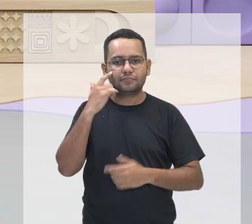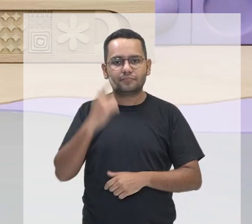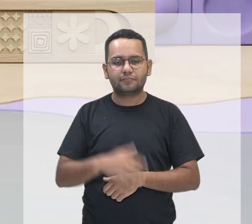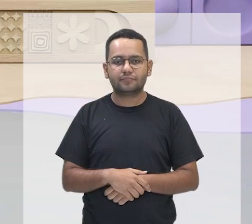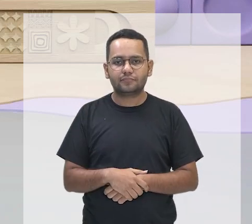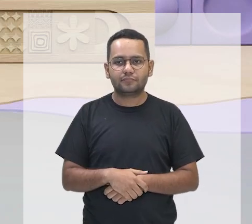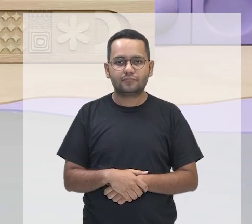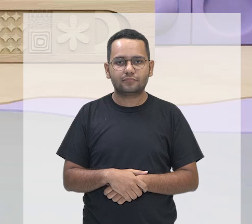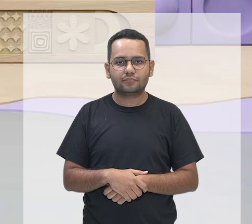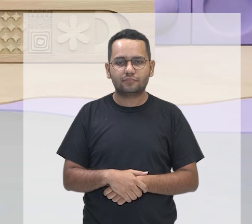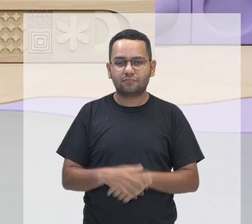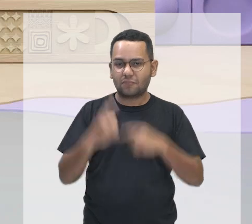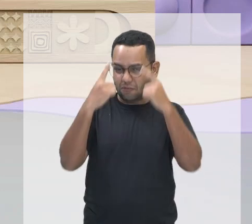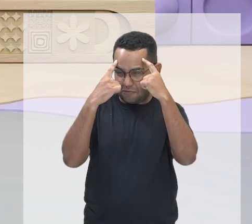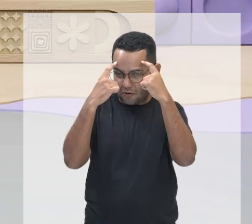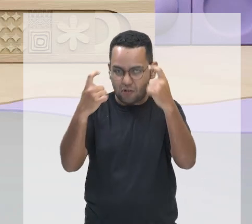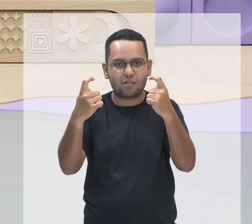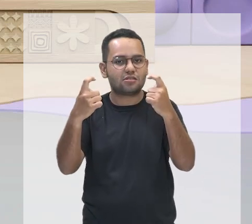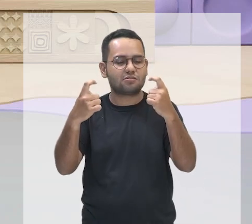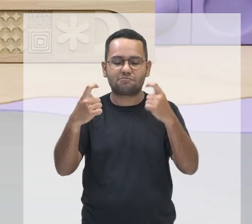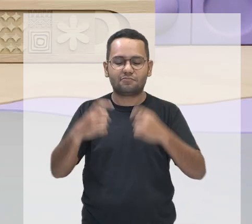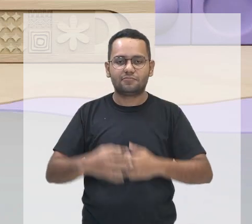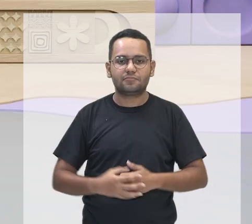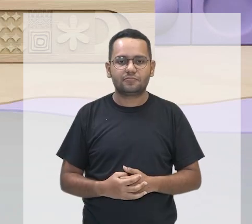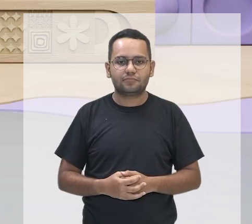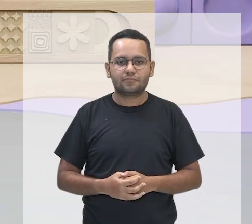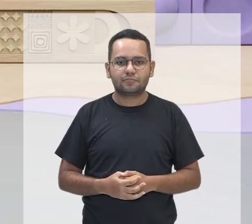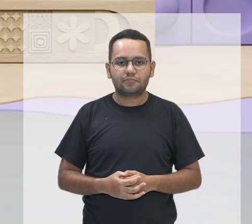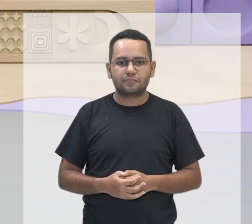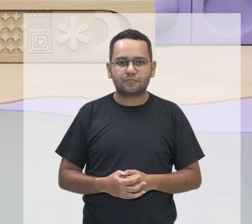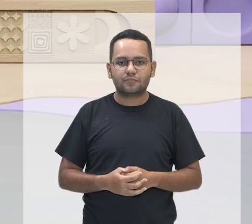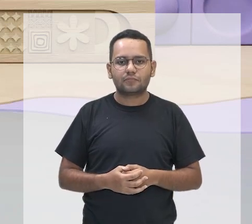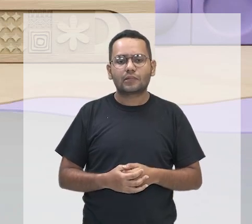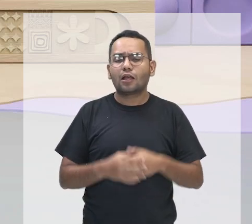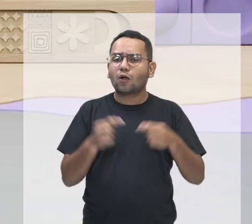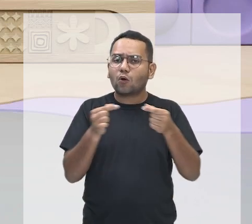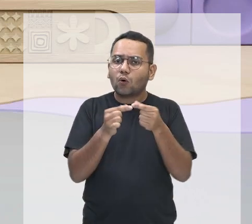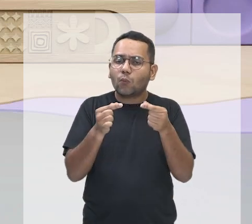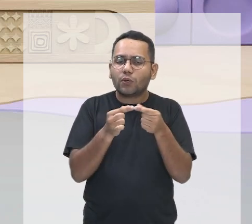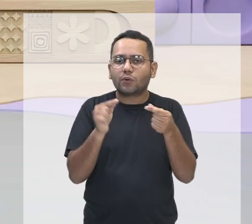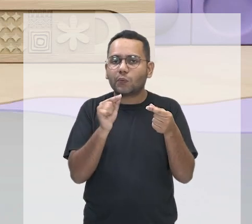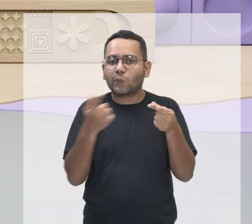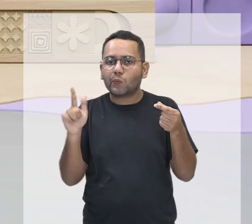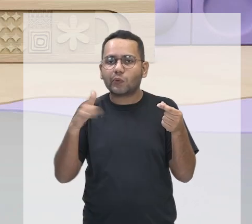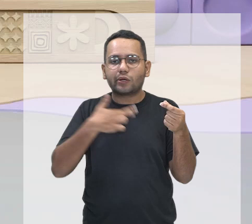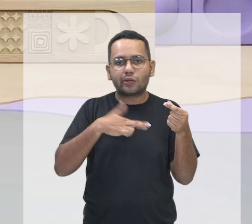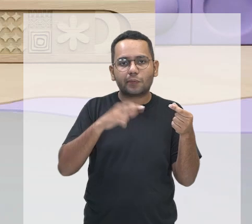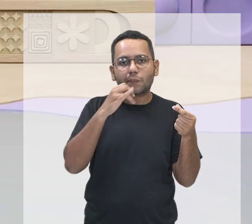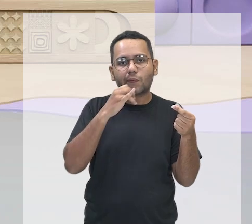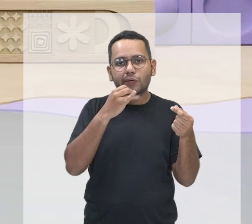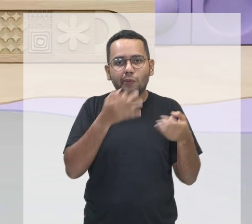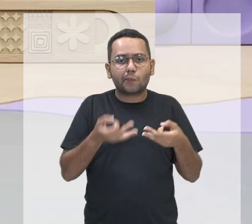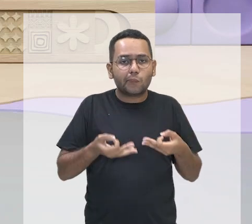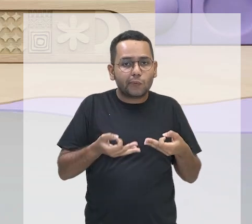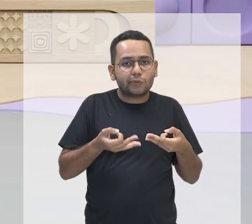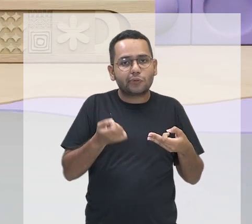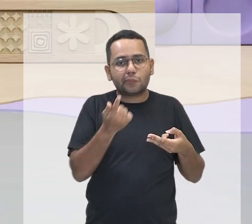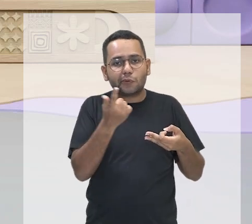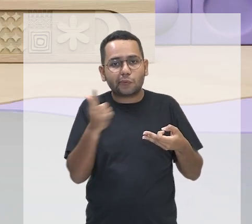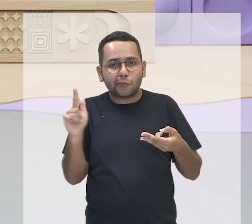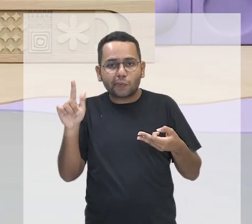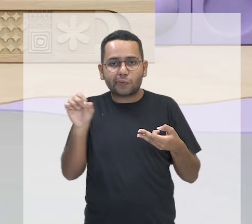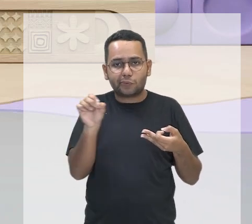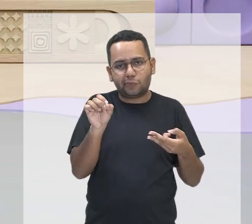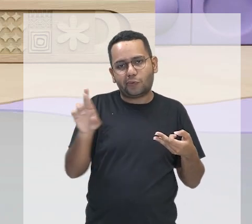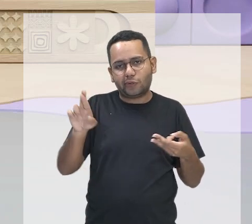violência. Né? Muito presente em religiões como o budismo, o jainismo, né? Religiões no Oriente, mas